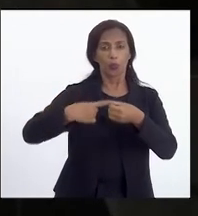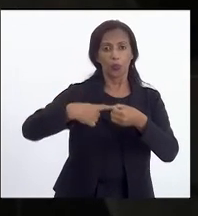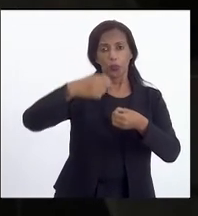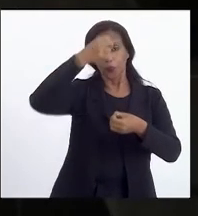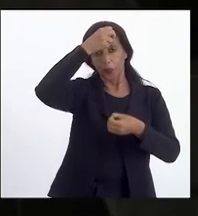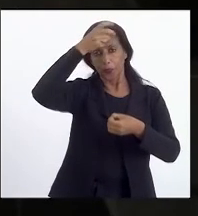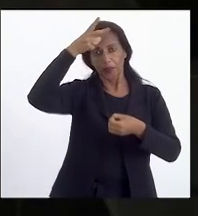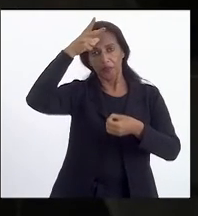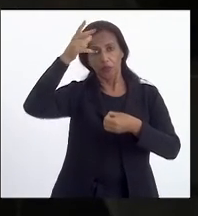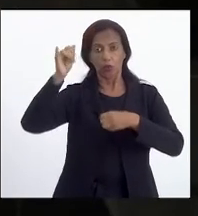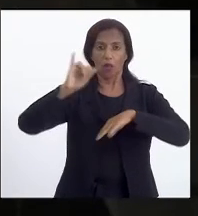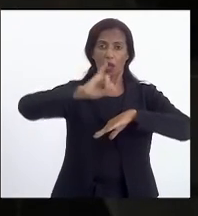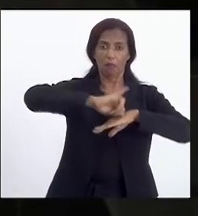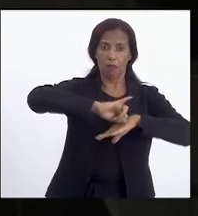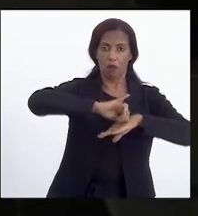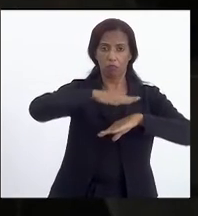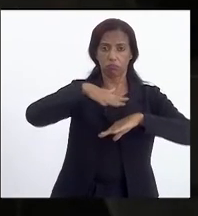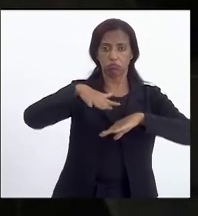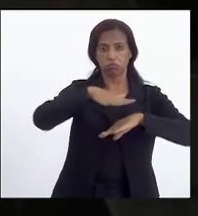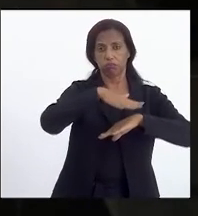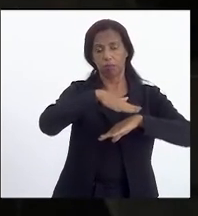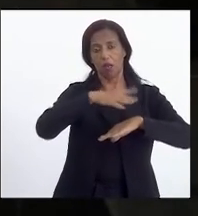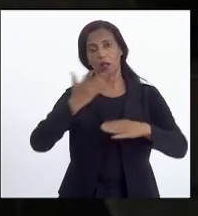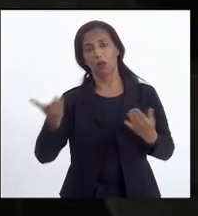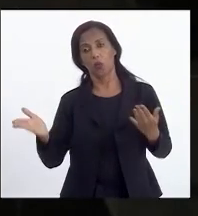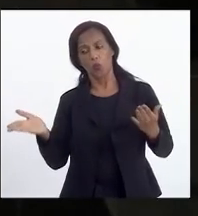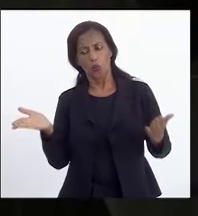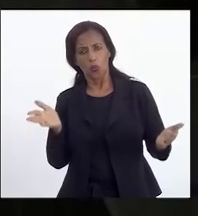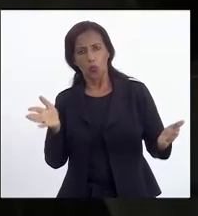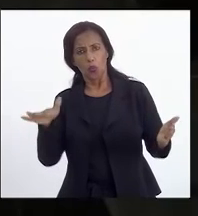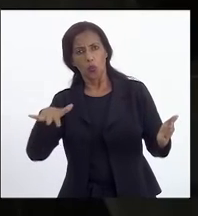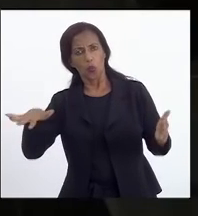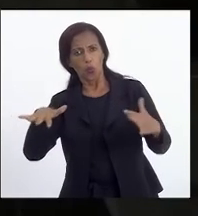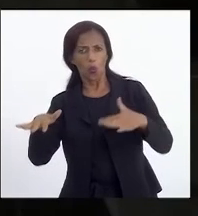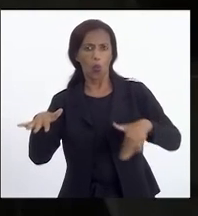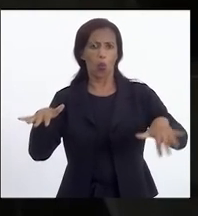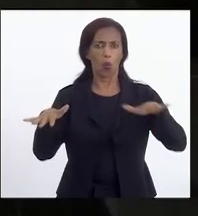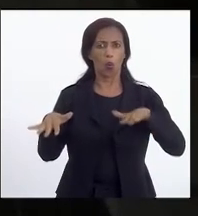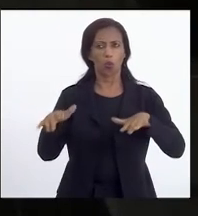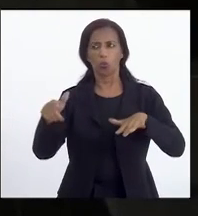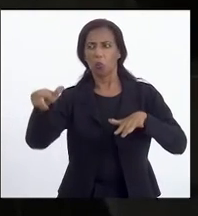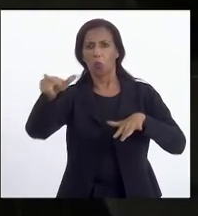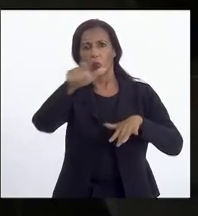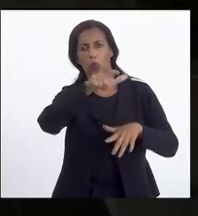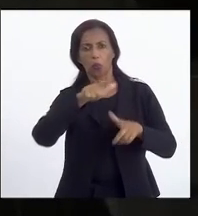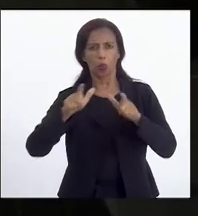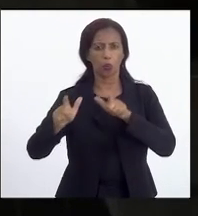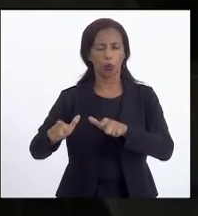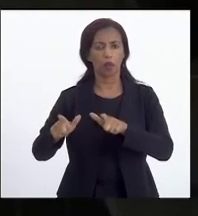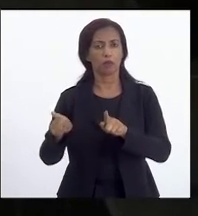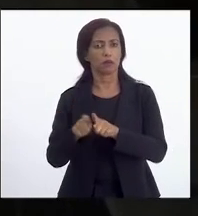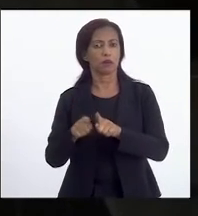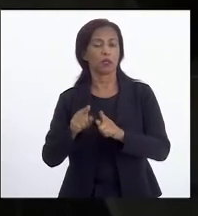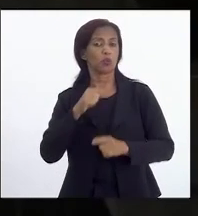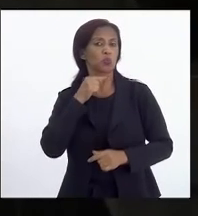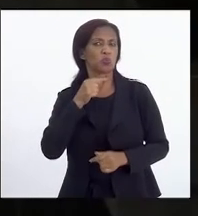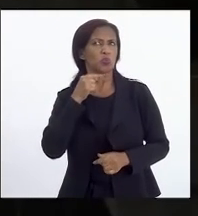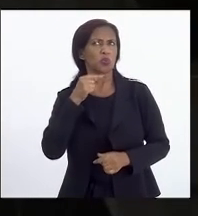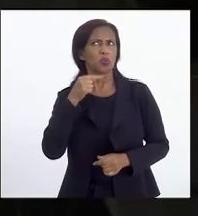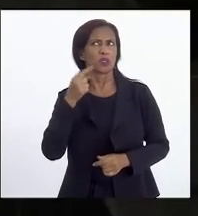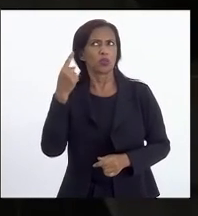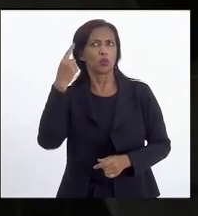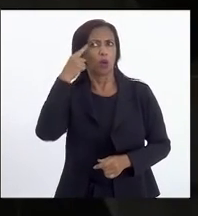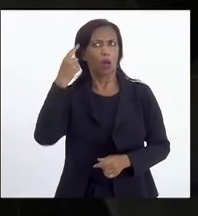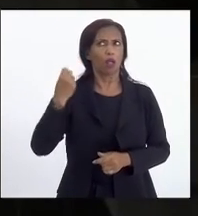da capital que a seja em outros municípios que não consigo